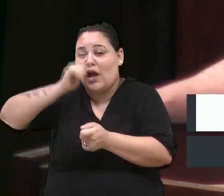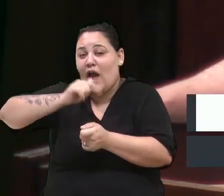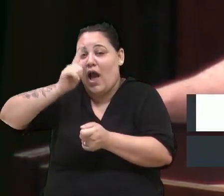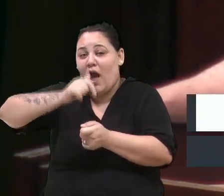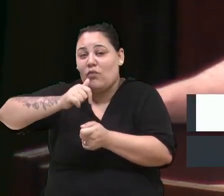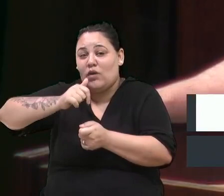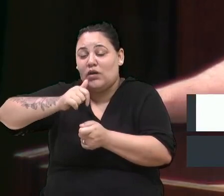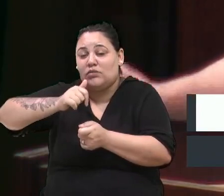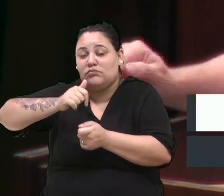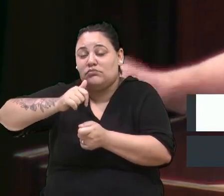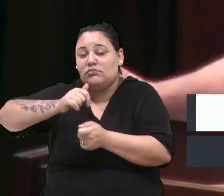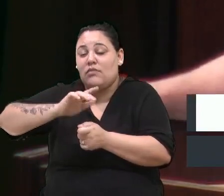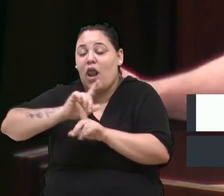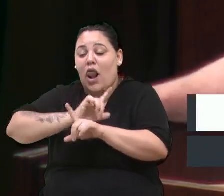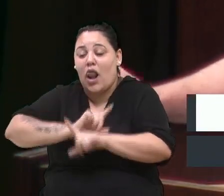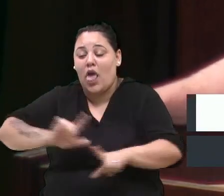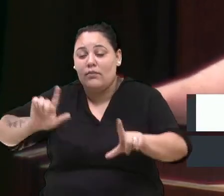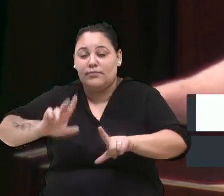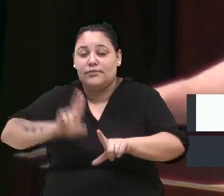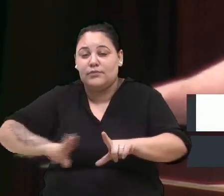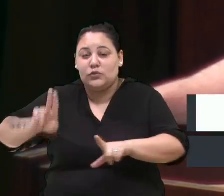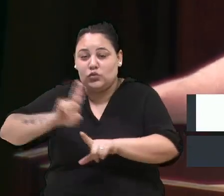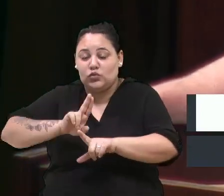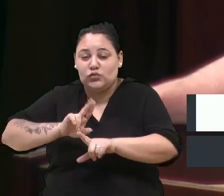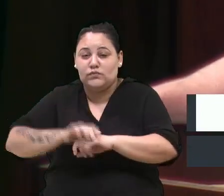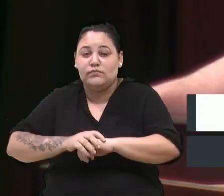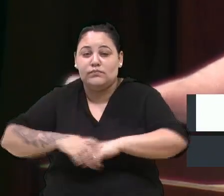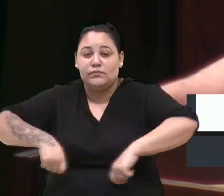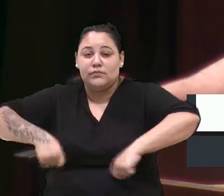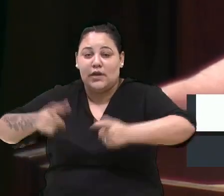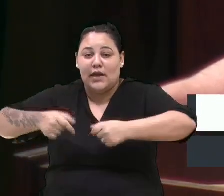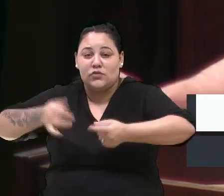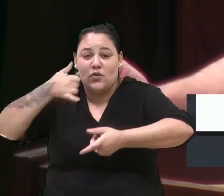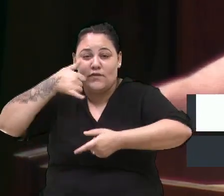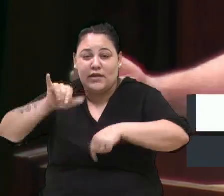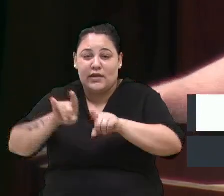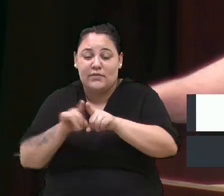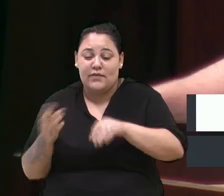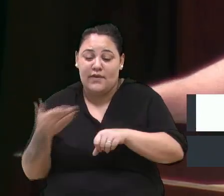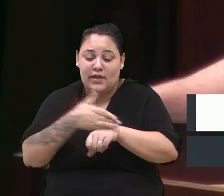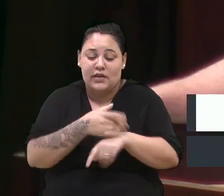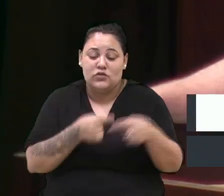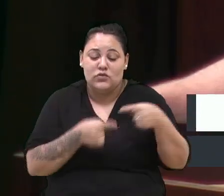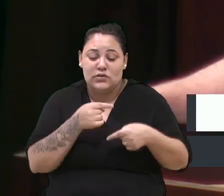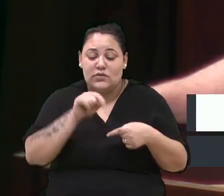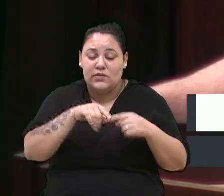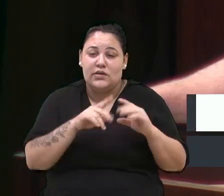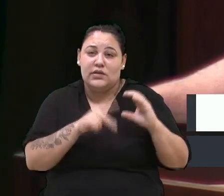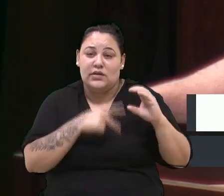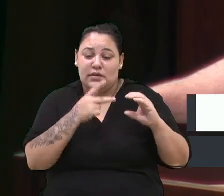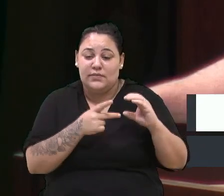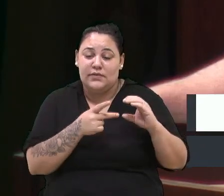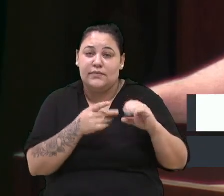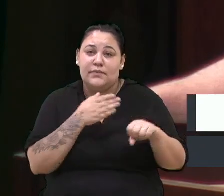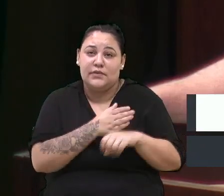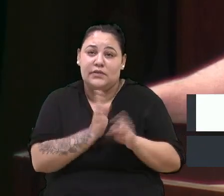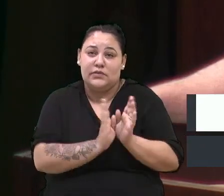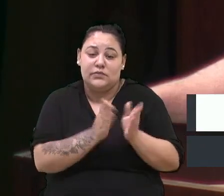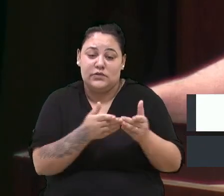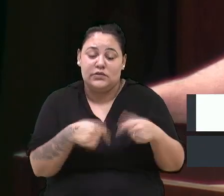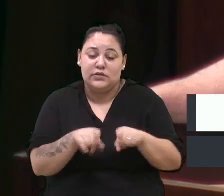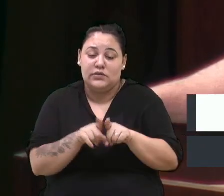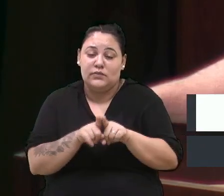uso. Então, esse vai vir à discussão aqui na casa, ainda não aportou, mas vai estar nas comissões.